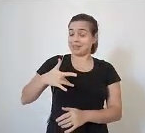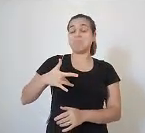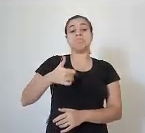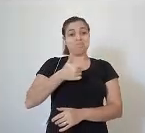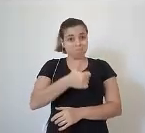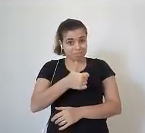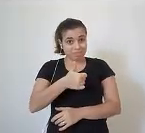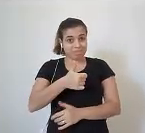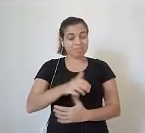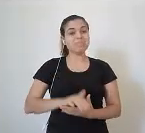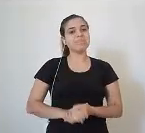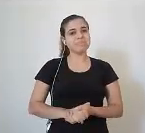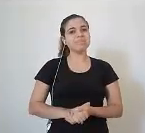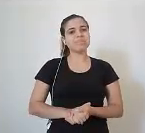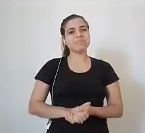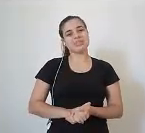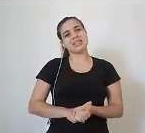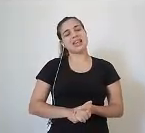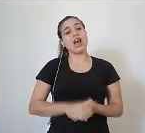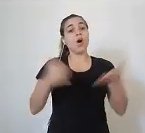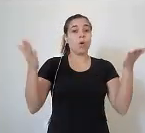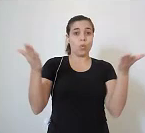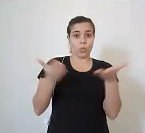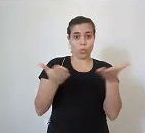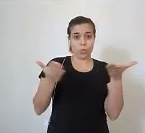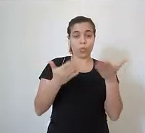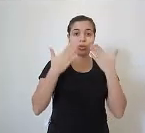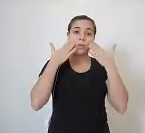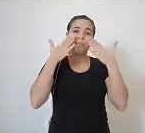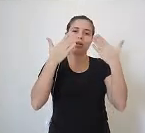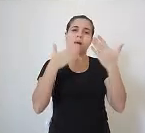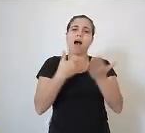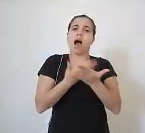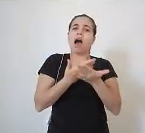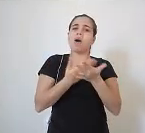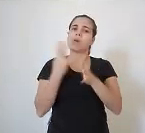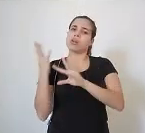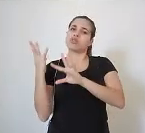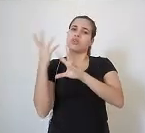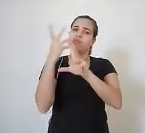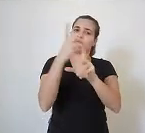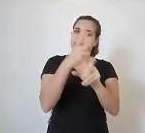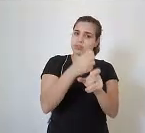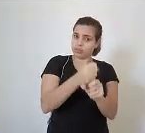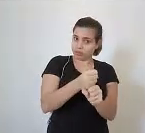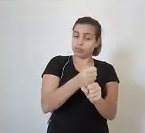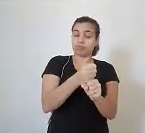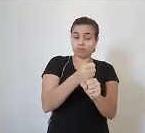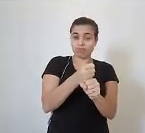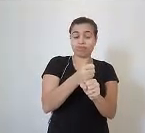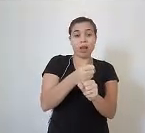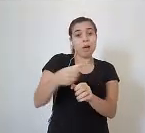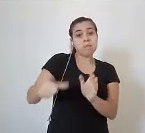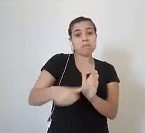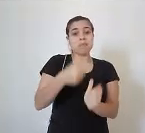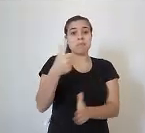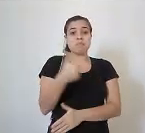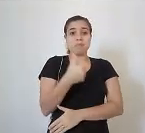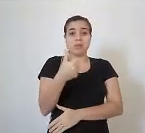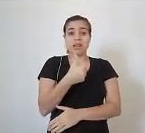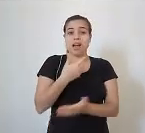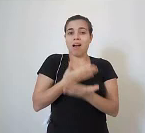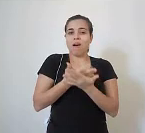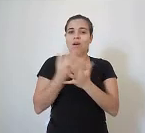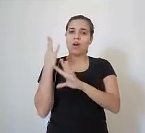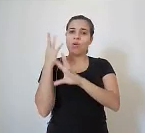Olá, pessoal. Espero que estejam todos bem. Nós estamos aqui hoje para apresentar uma aula de revisão, a primeira